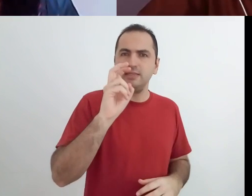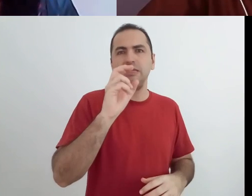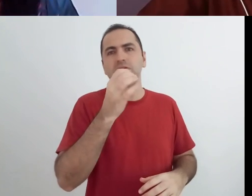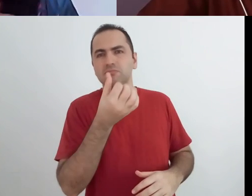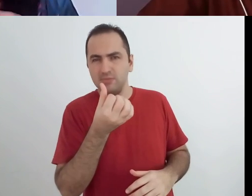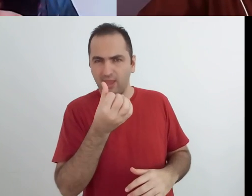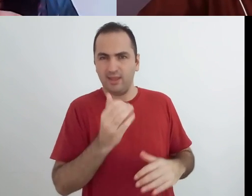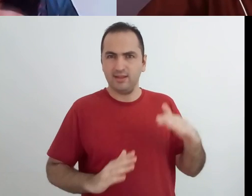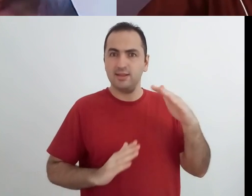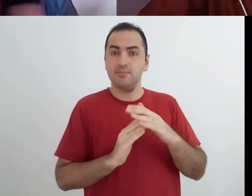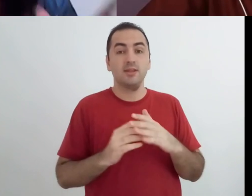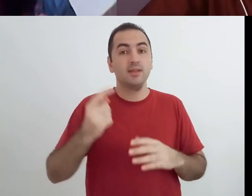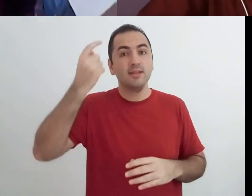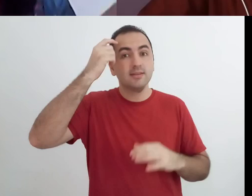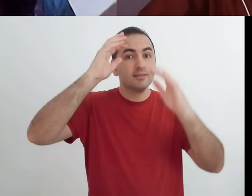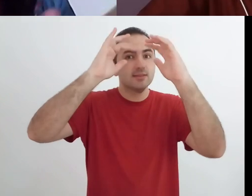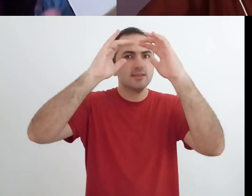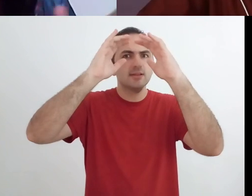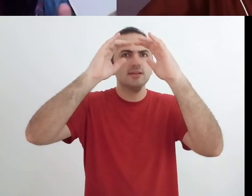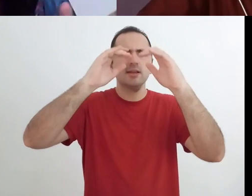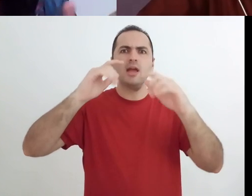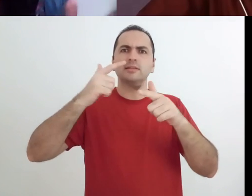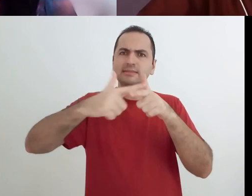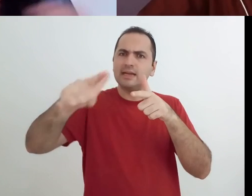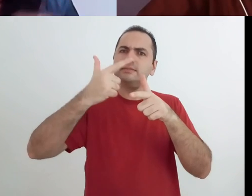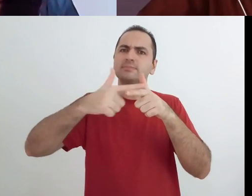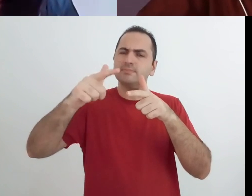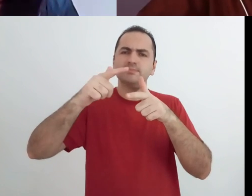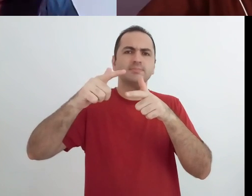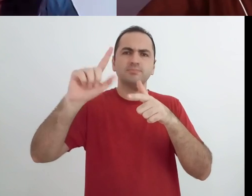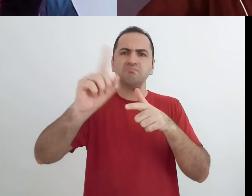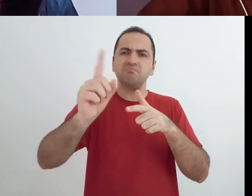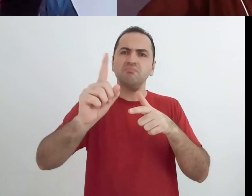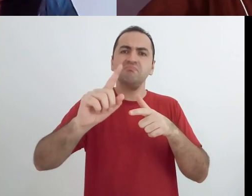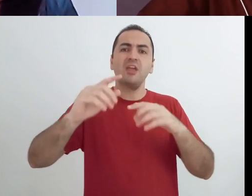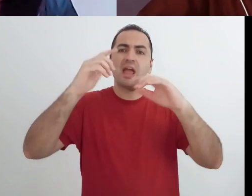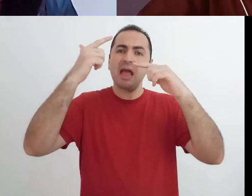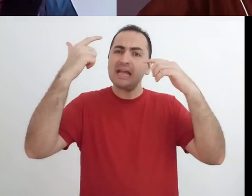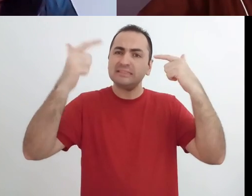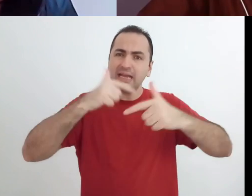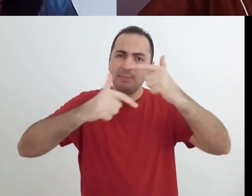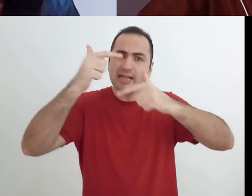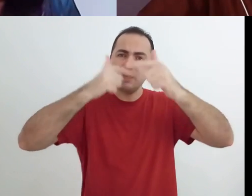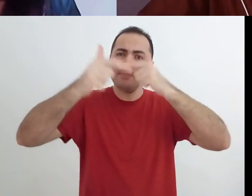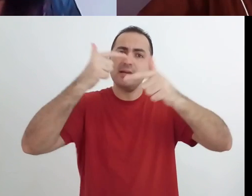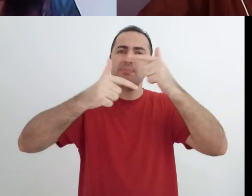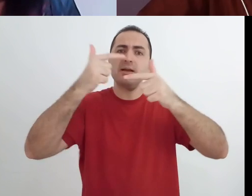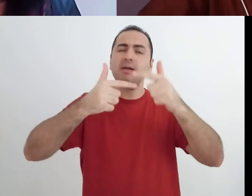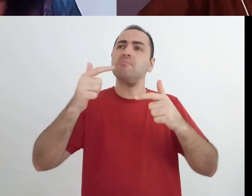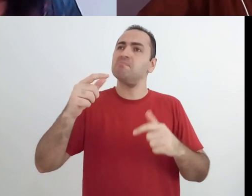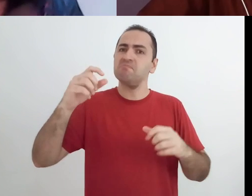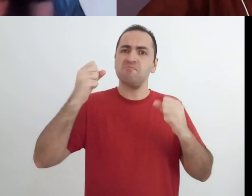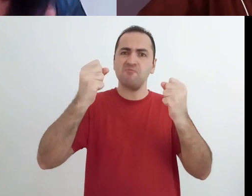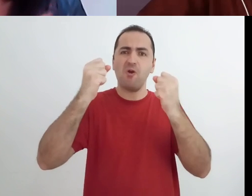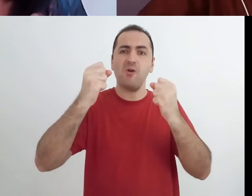está numa explosão de neurônios na cabeça dela. Então, assim, ela tem capacidade de aprender. Pensa só,